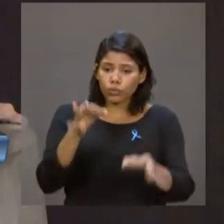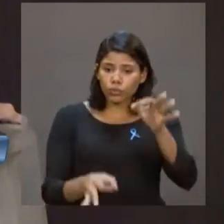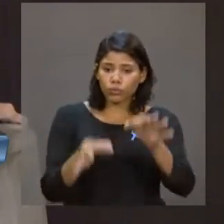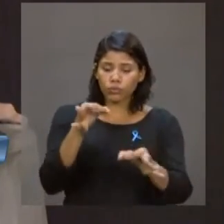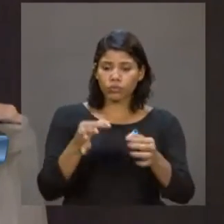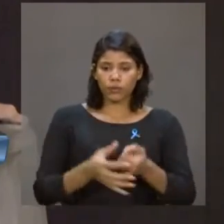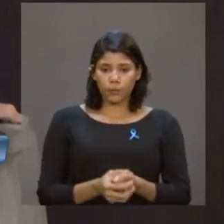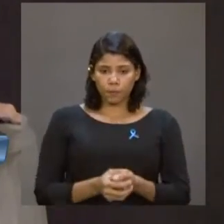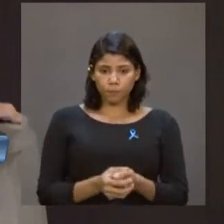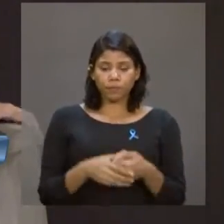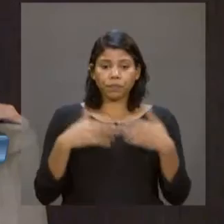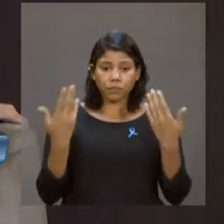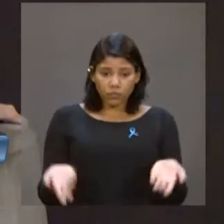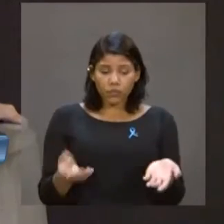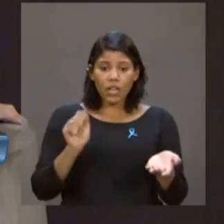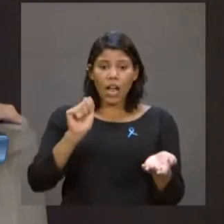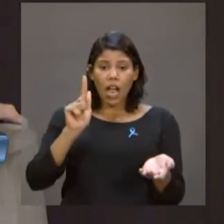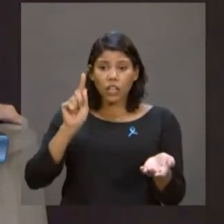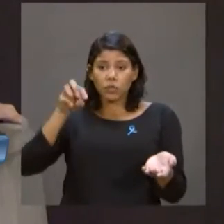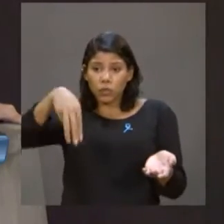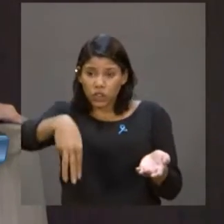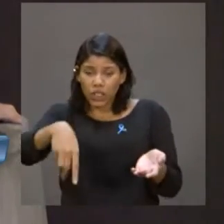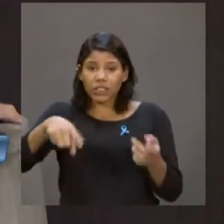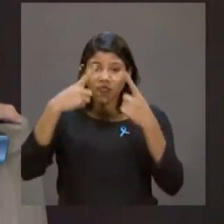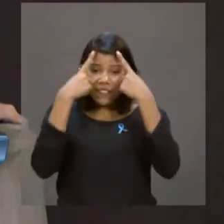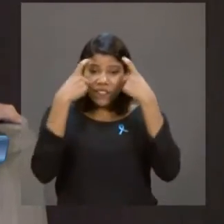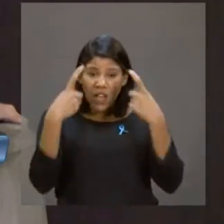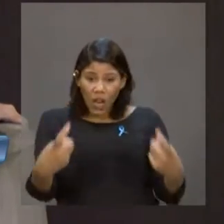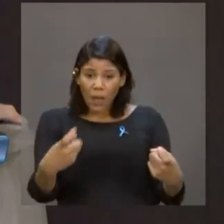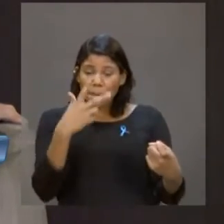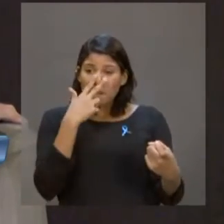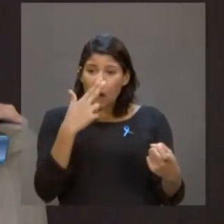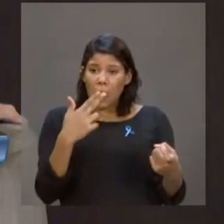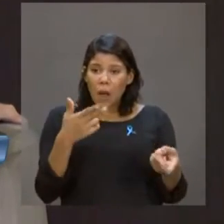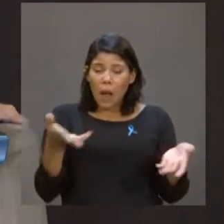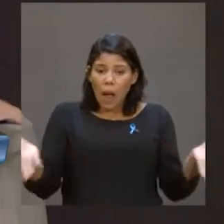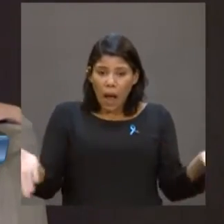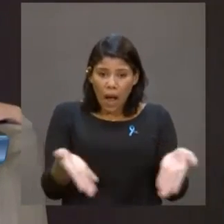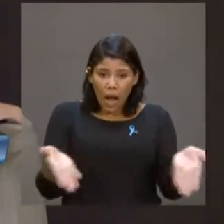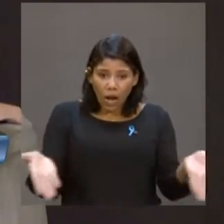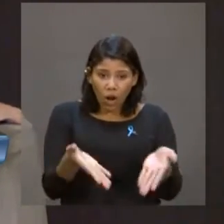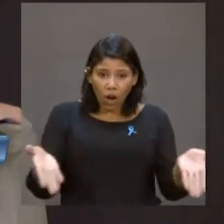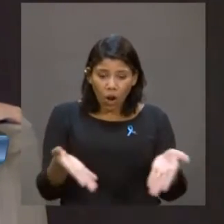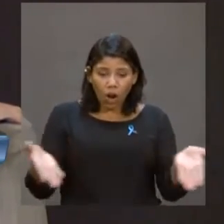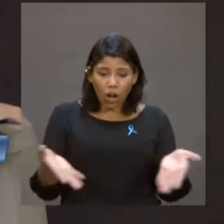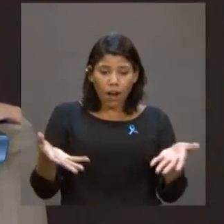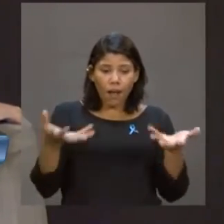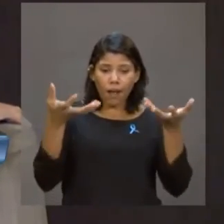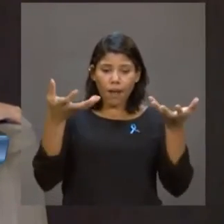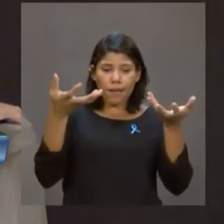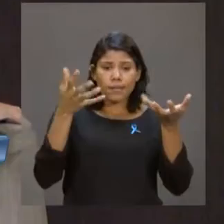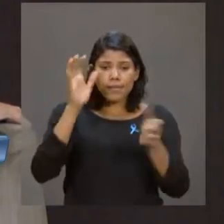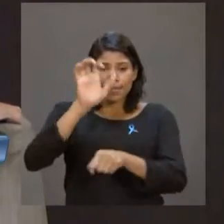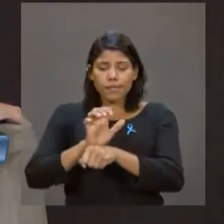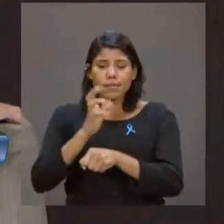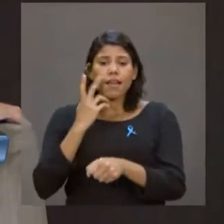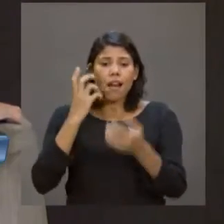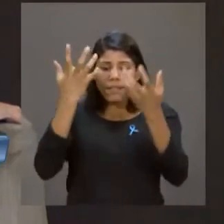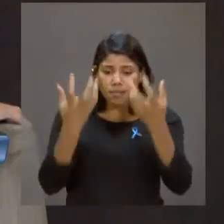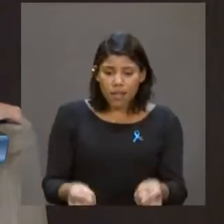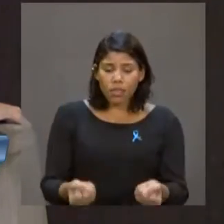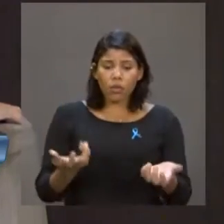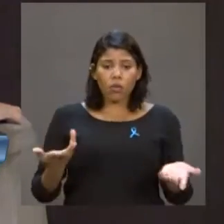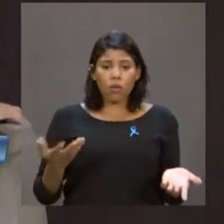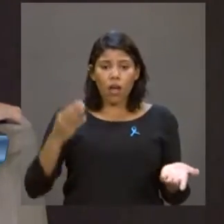Esse regime de administração da violência permanente, que foi, sobretudo, adotado no Ceará a partir de 2019, porque, repito, o